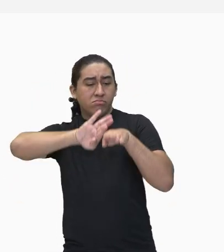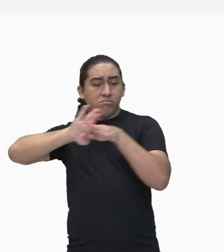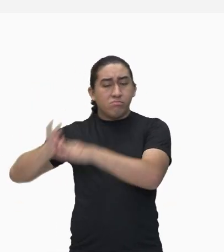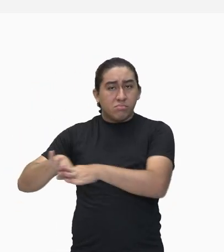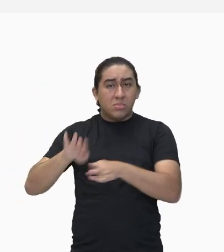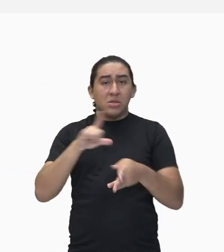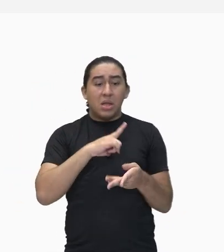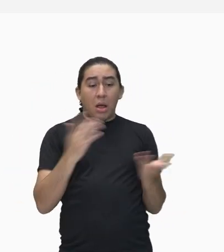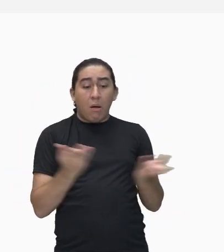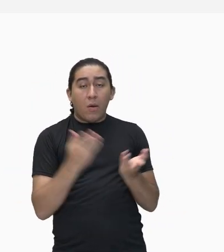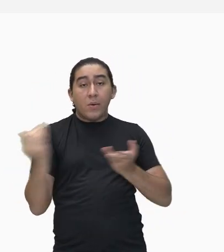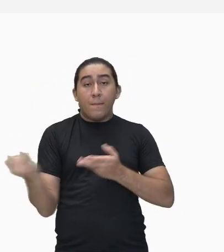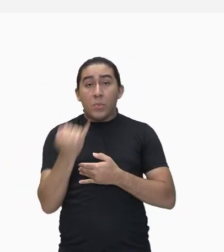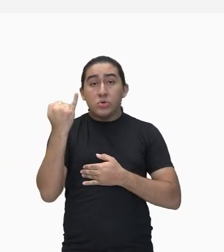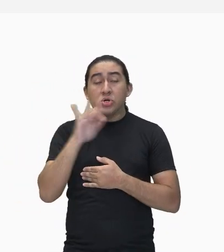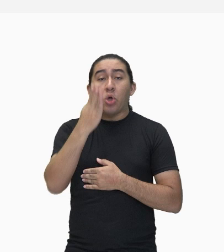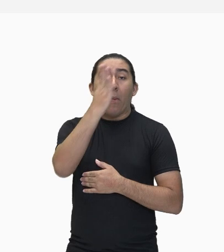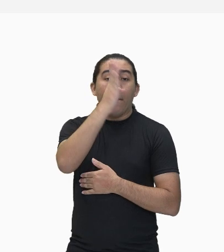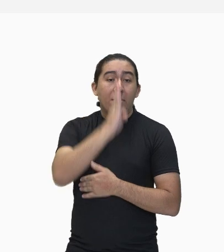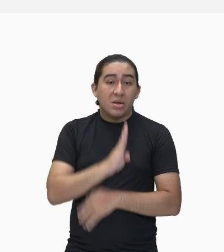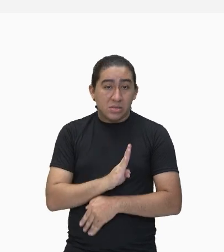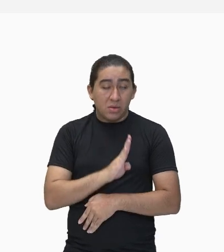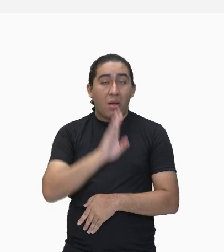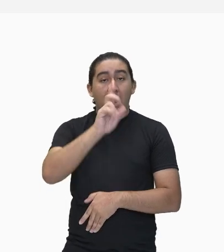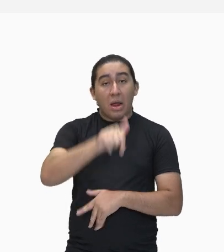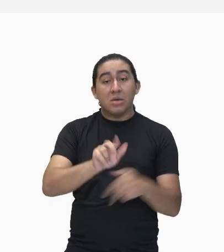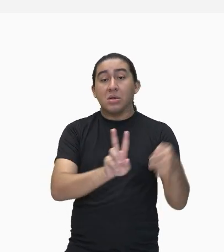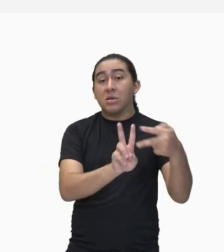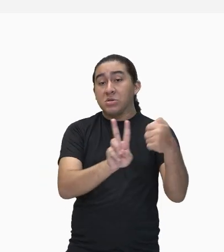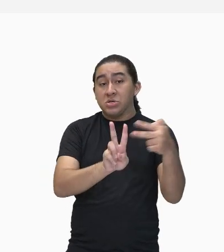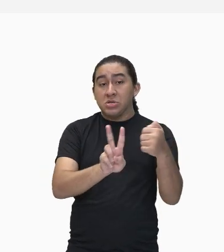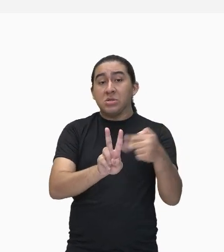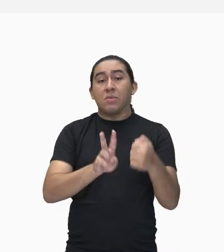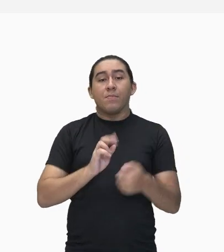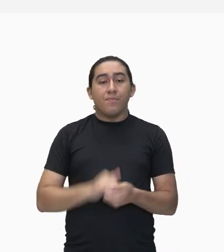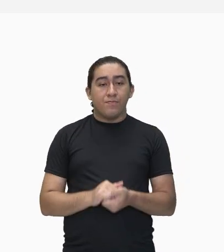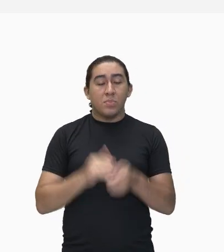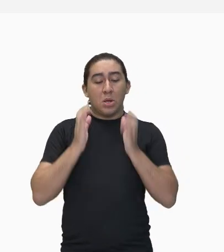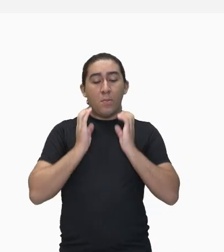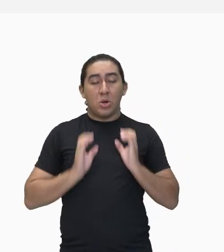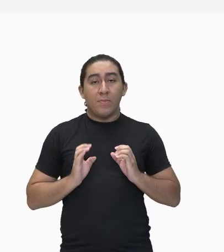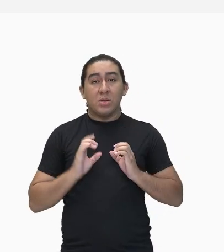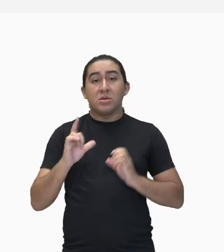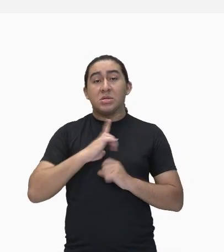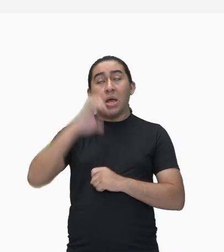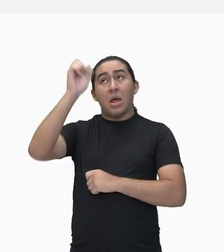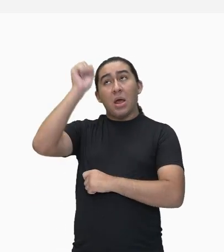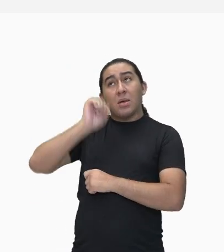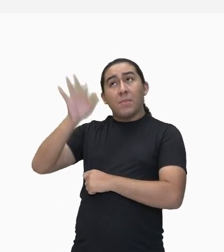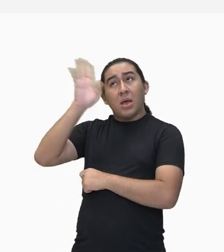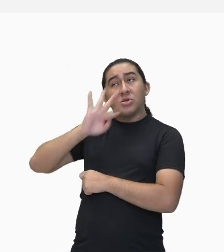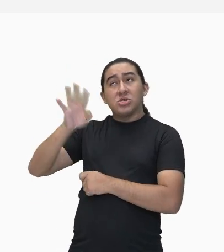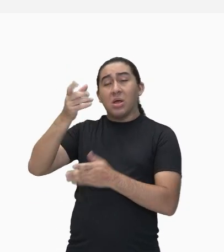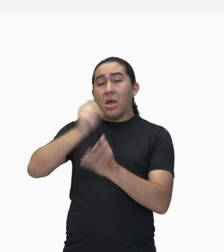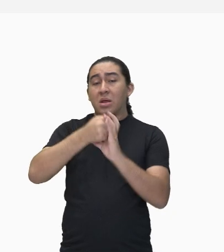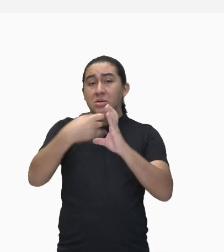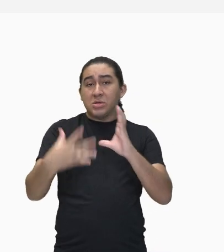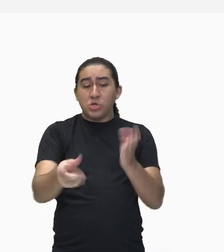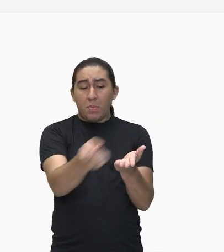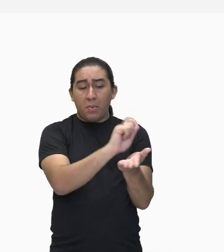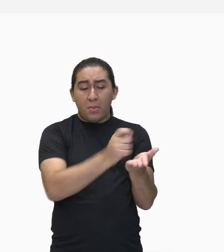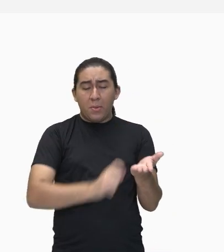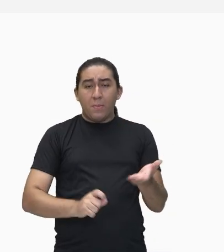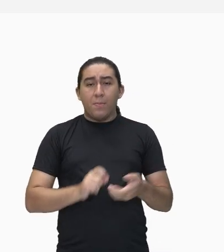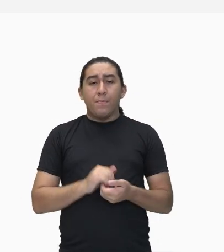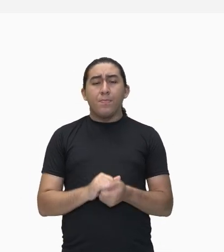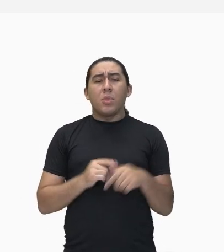visto como bom selvagem, cujo comportamento era idealizado. Por que